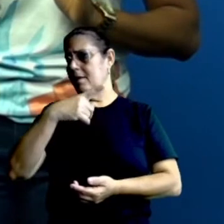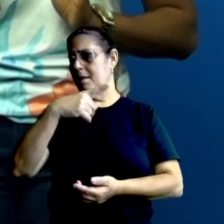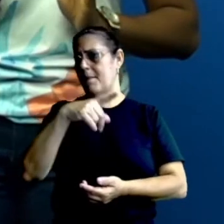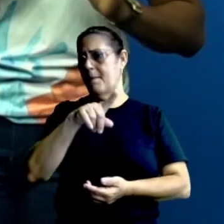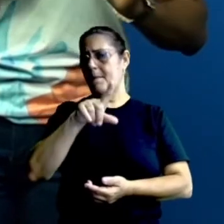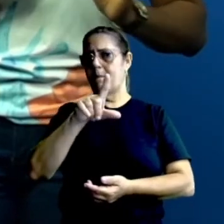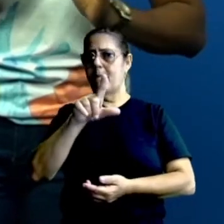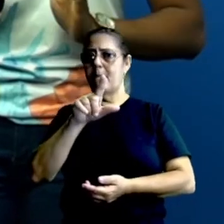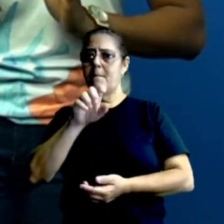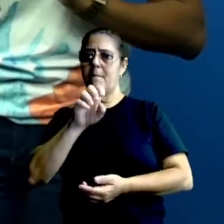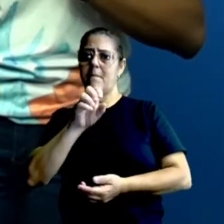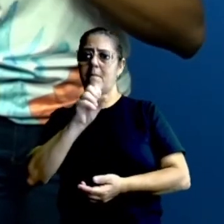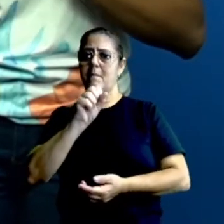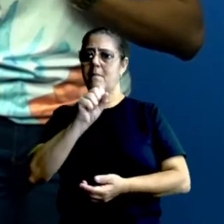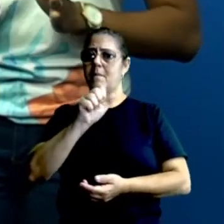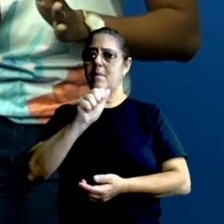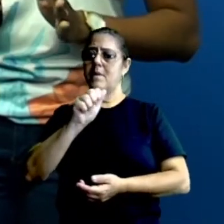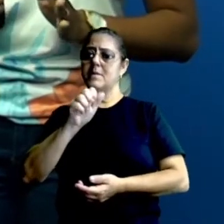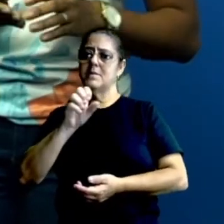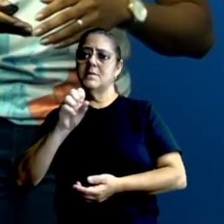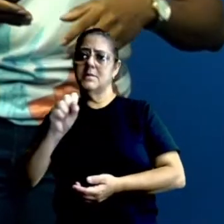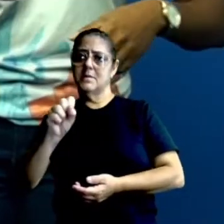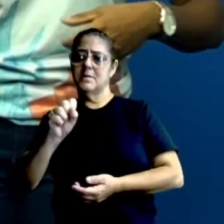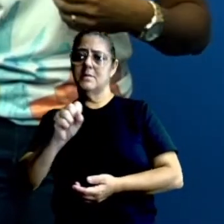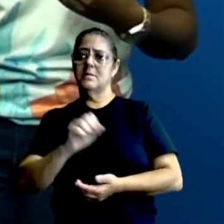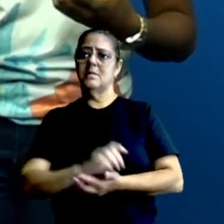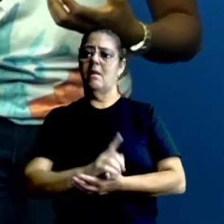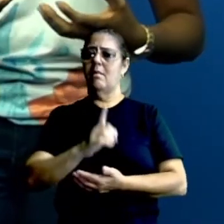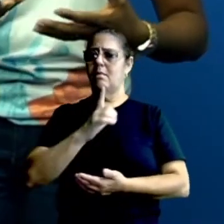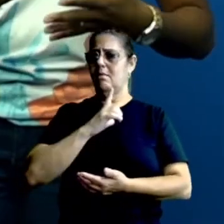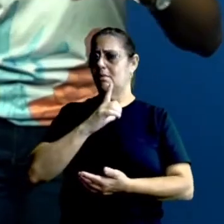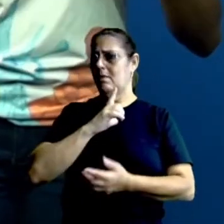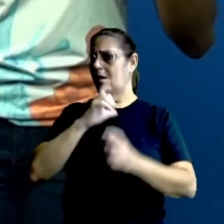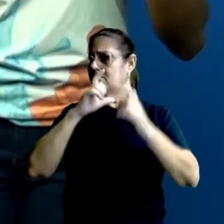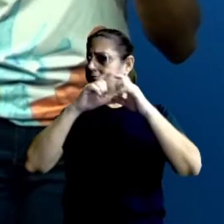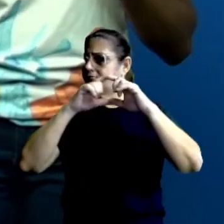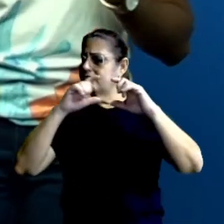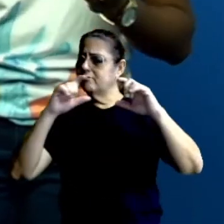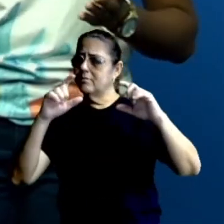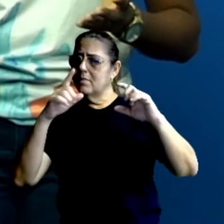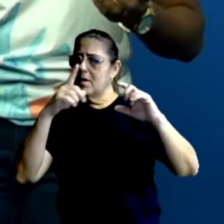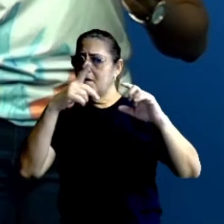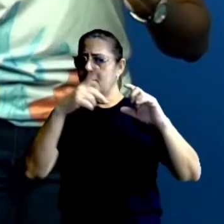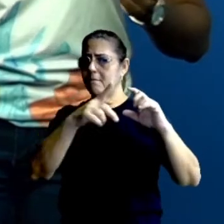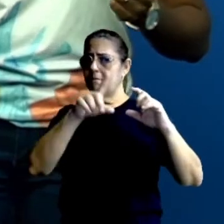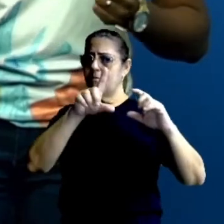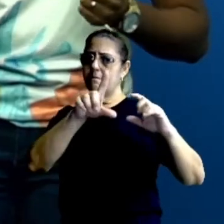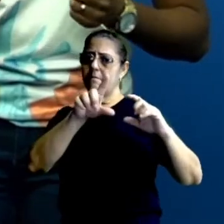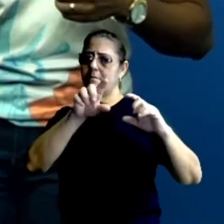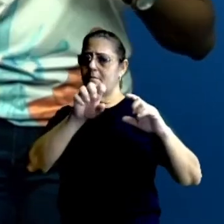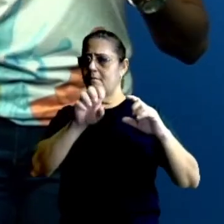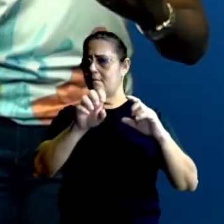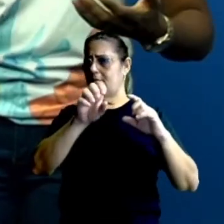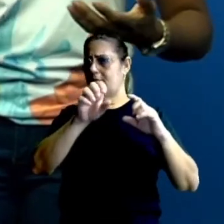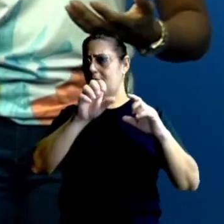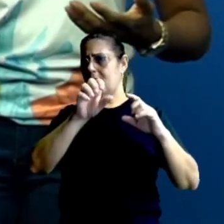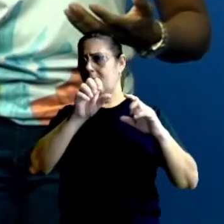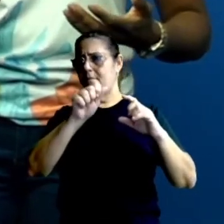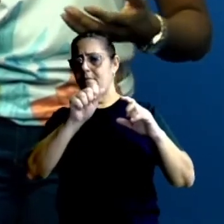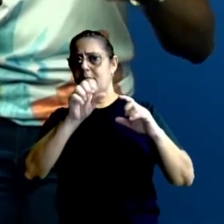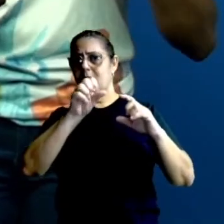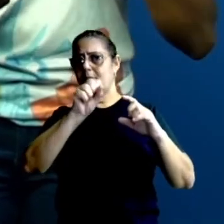é isso, gente. Nunca esquece de colocar esse please. É ele que vai dar aquela suavizada na